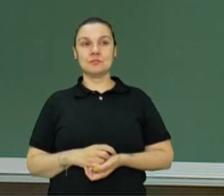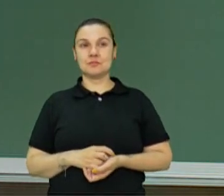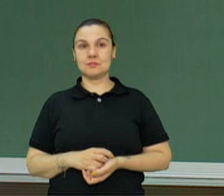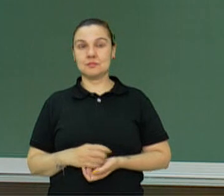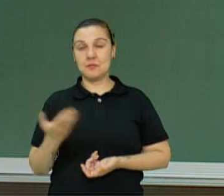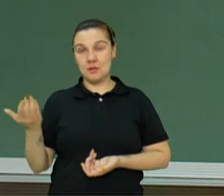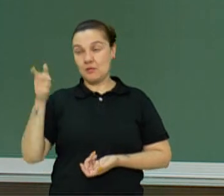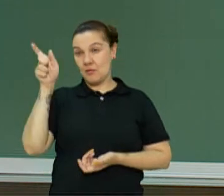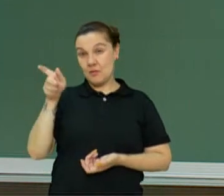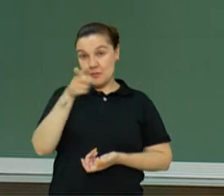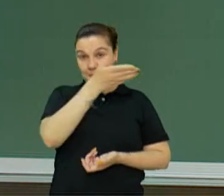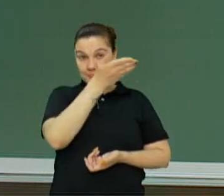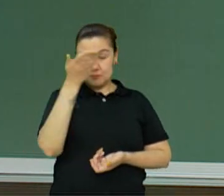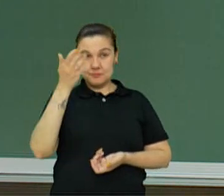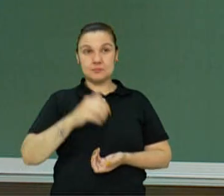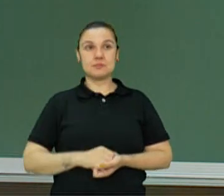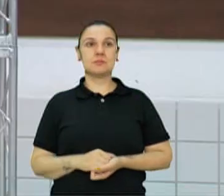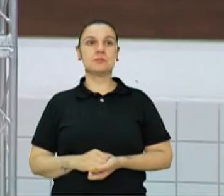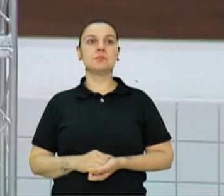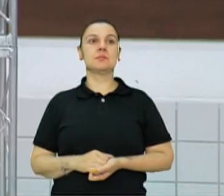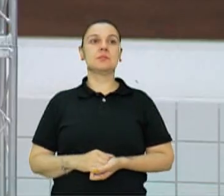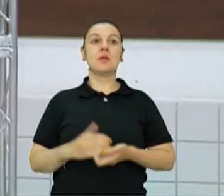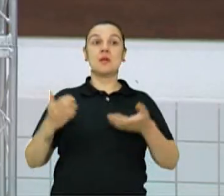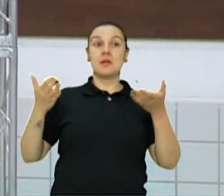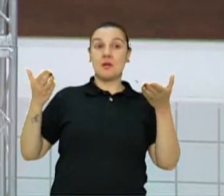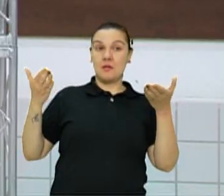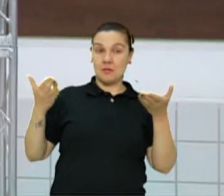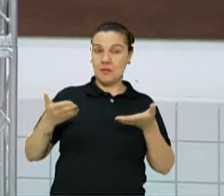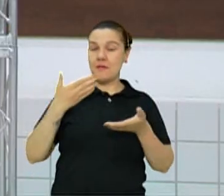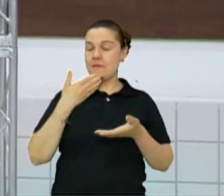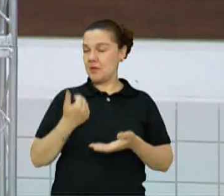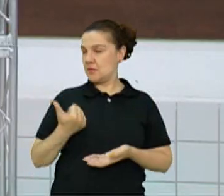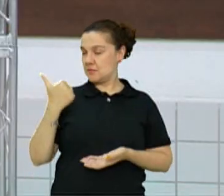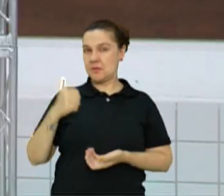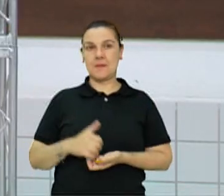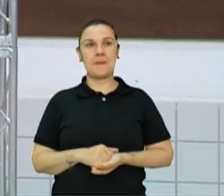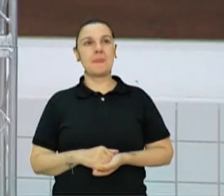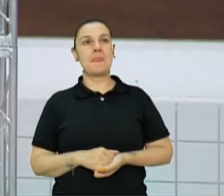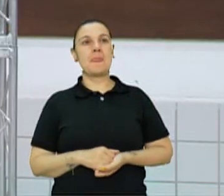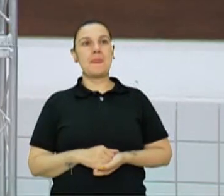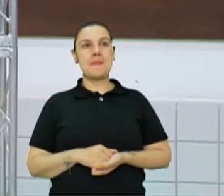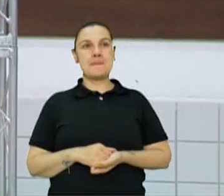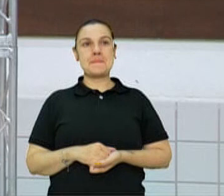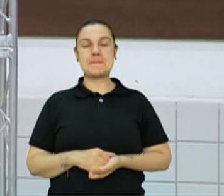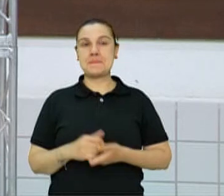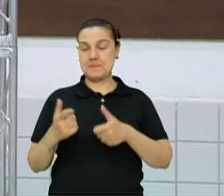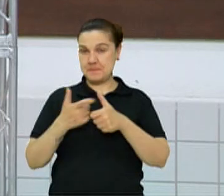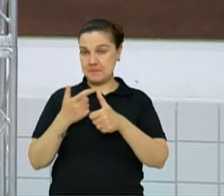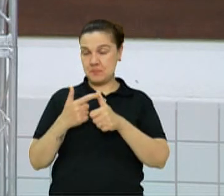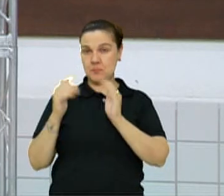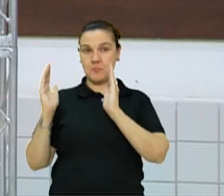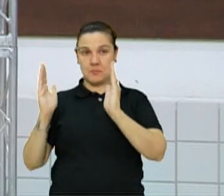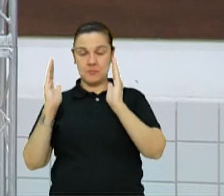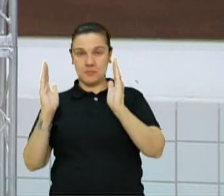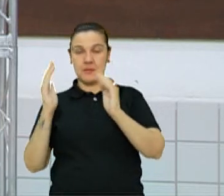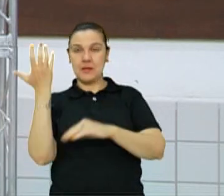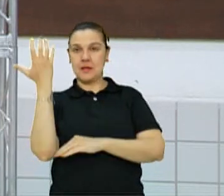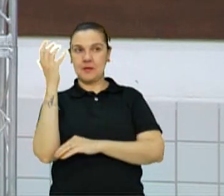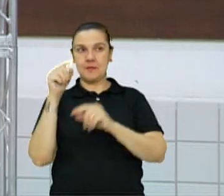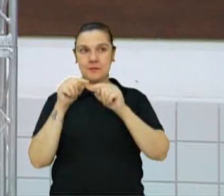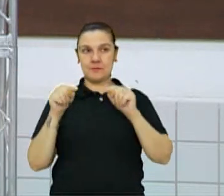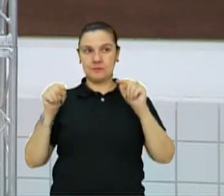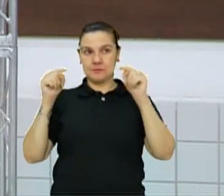aos nossos personagens ali de cima. É fácil. Observem aqui, ó. Aqui eu tenho algumas partes de uma